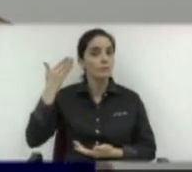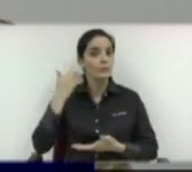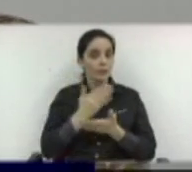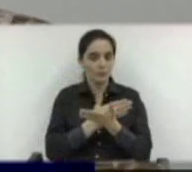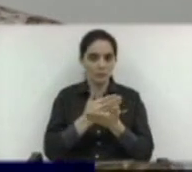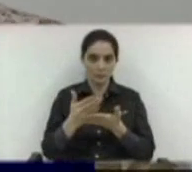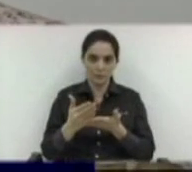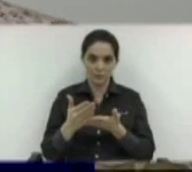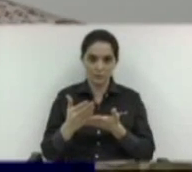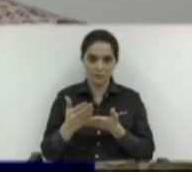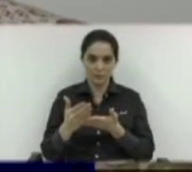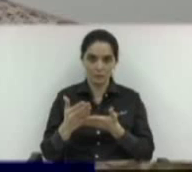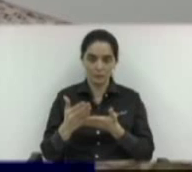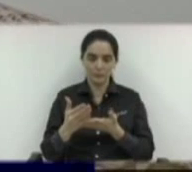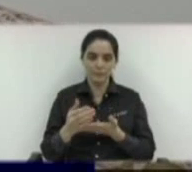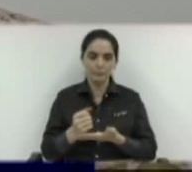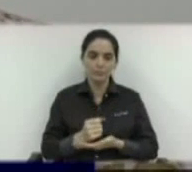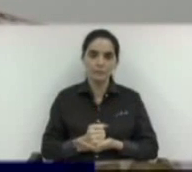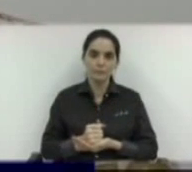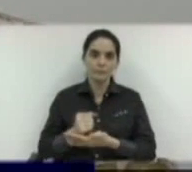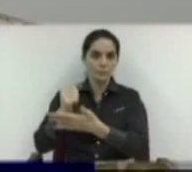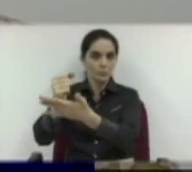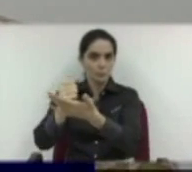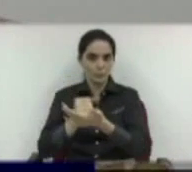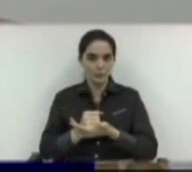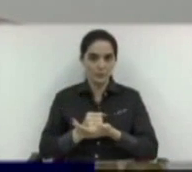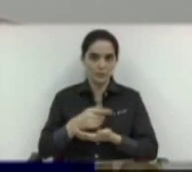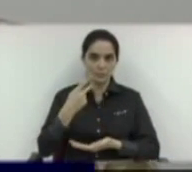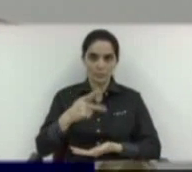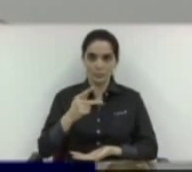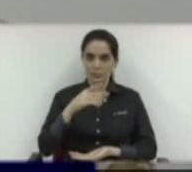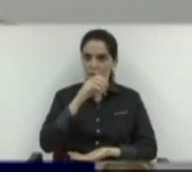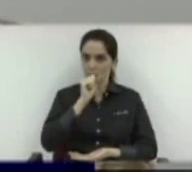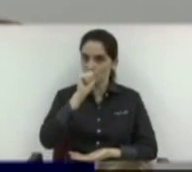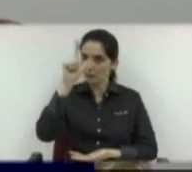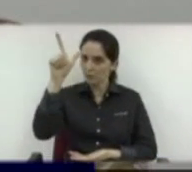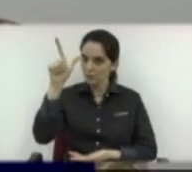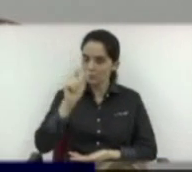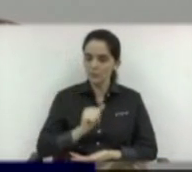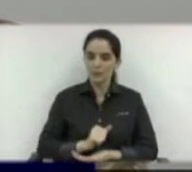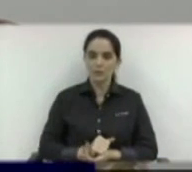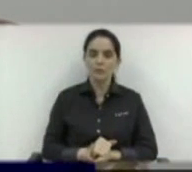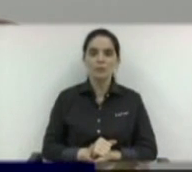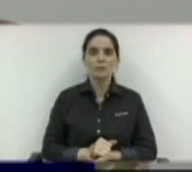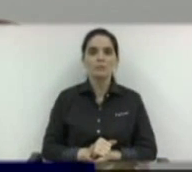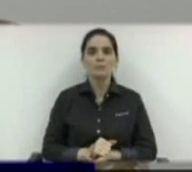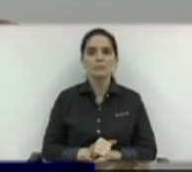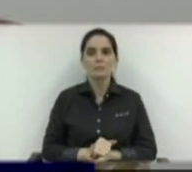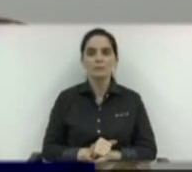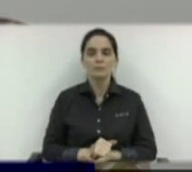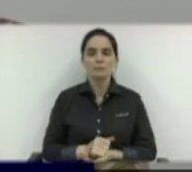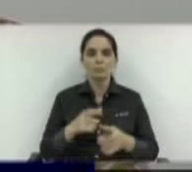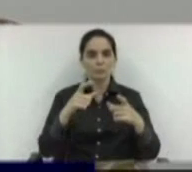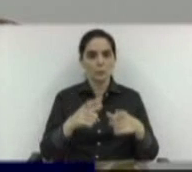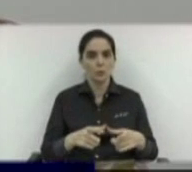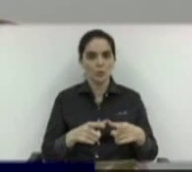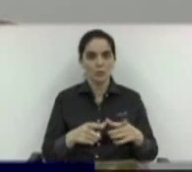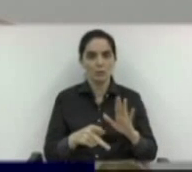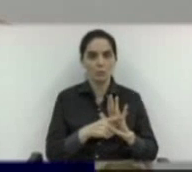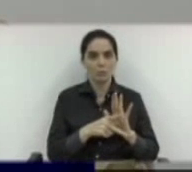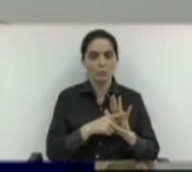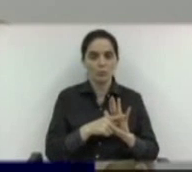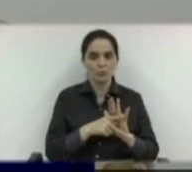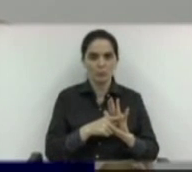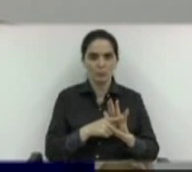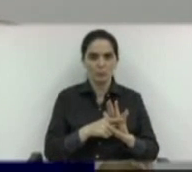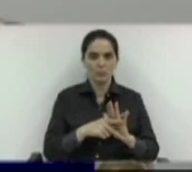conseguimos trazer para Limeira, através de um pedido especial, a Procuradoria Especial da Mulher, que funciona aqui